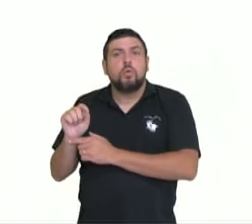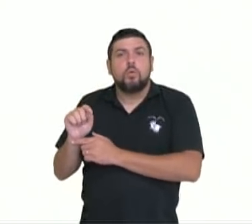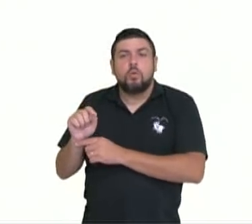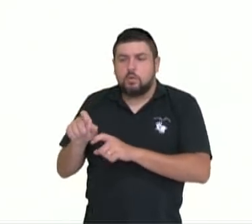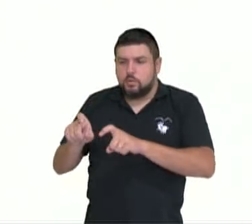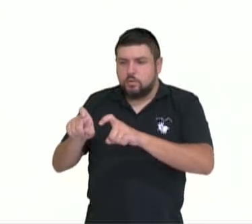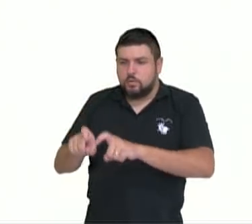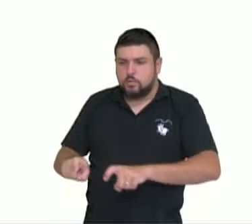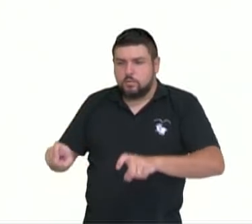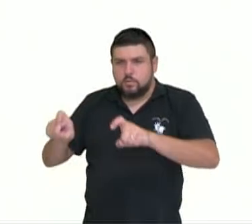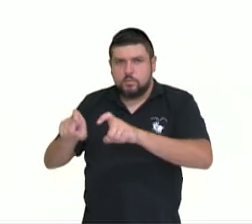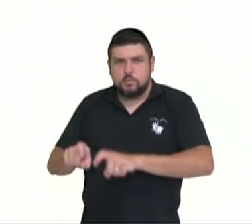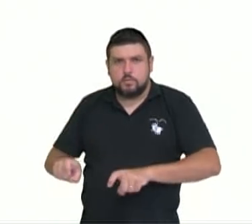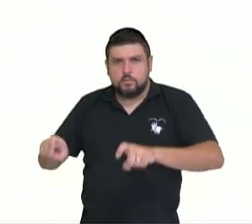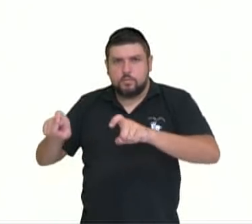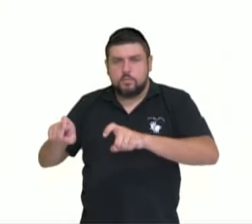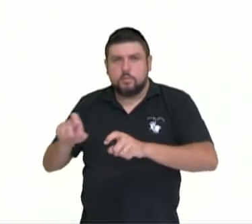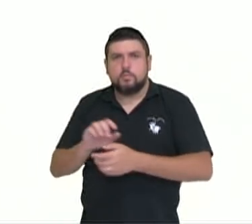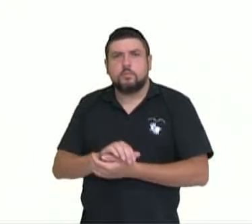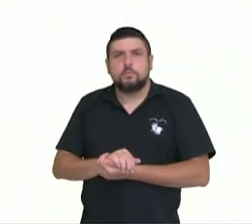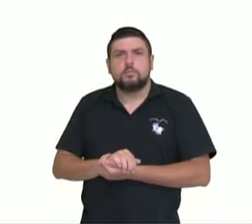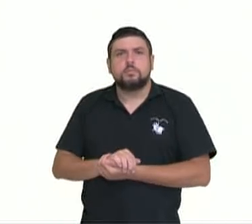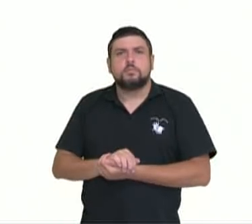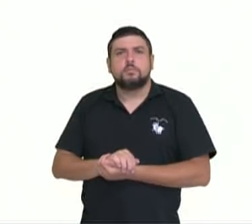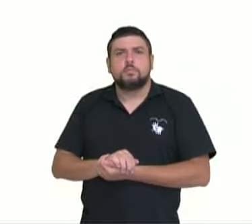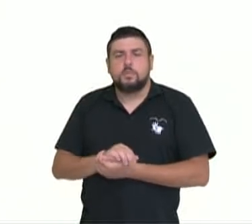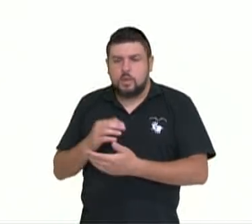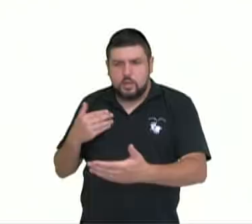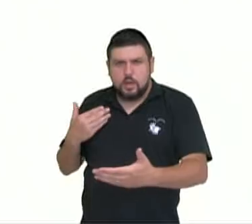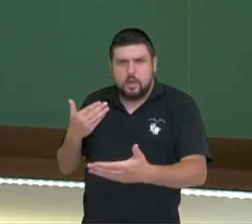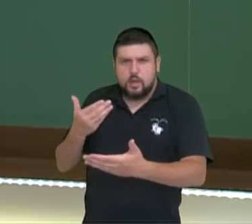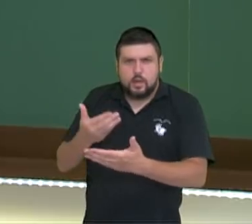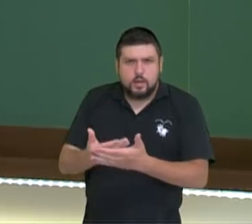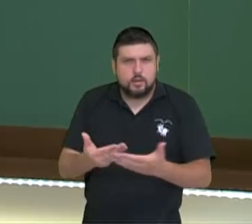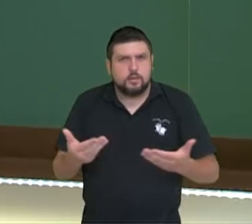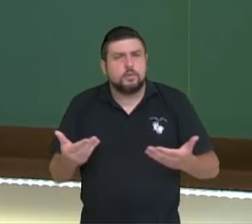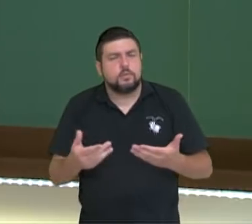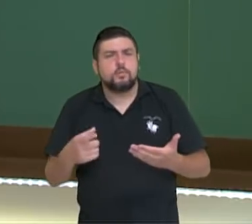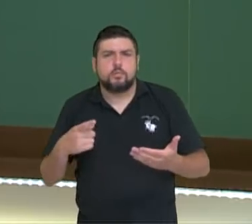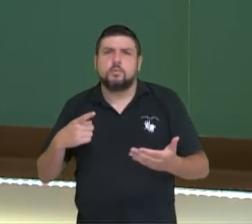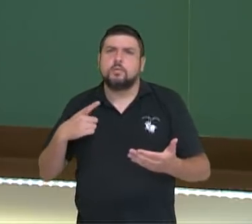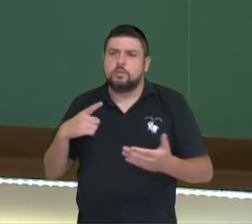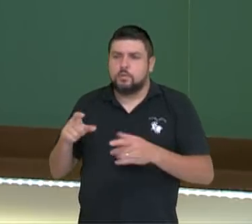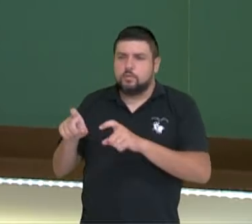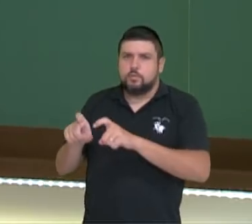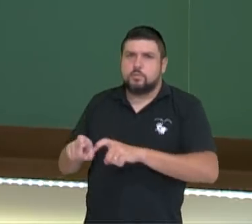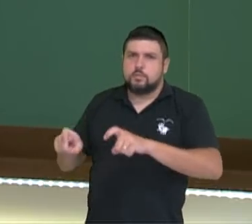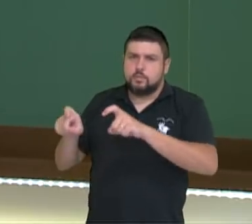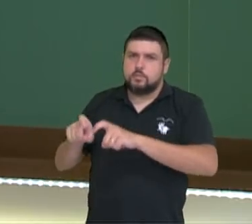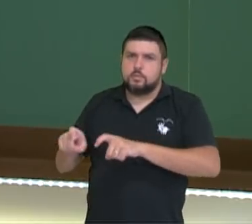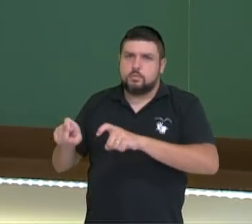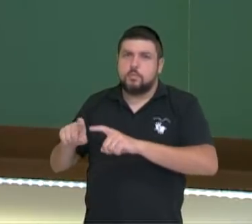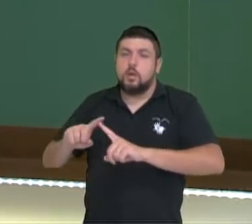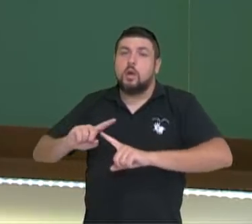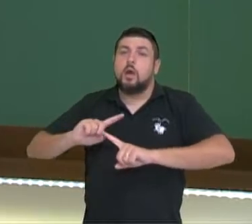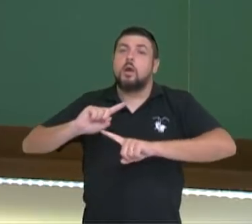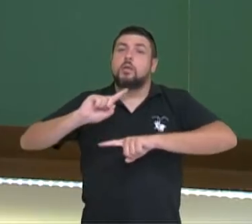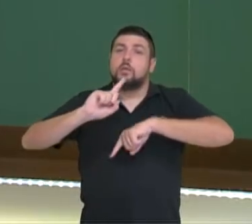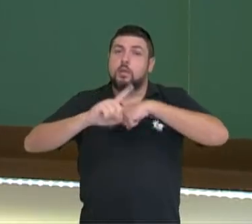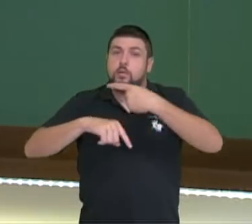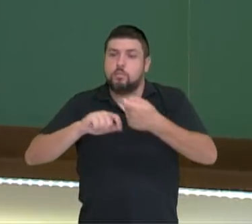a versão do Minecraft para computador. Então a versão original do Minecraft é a de computador.